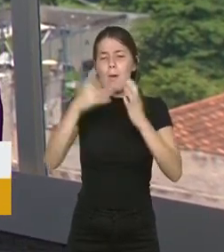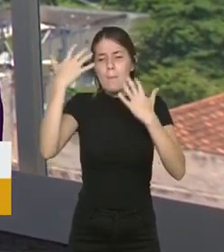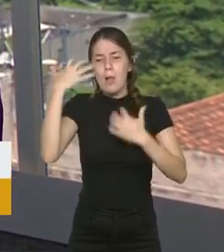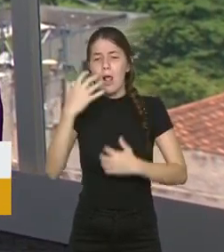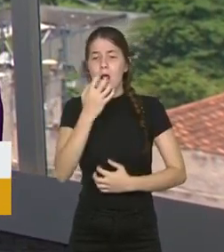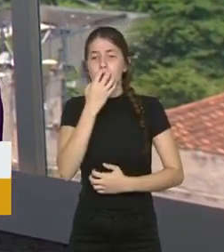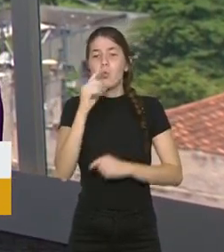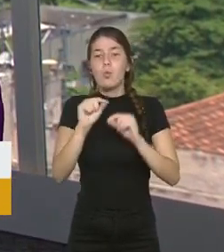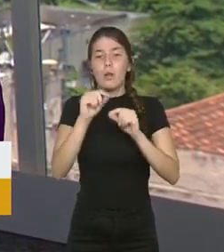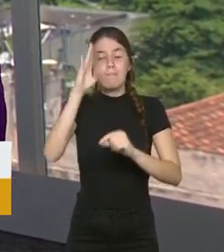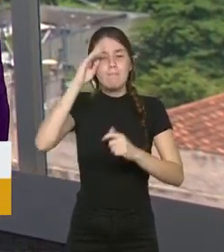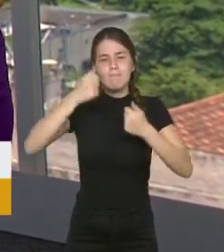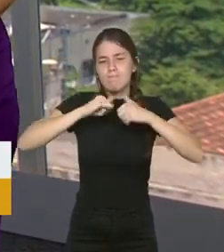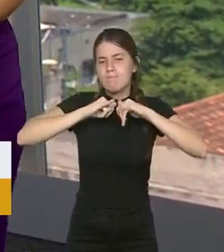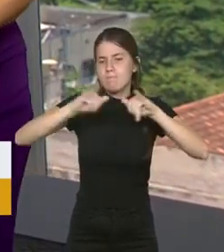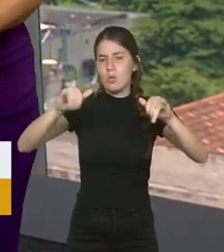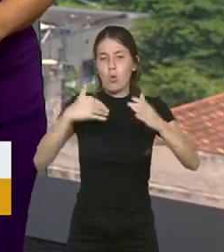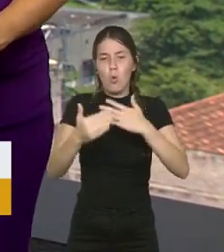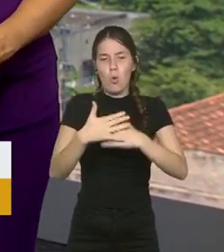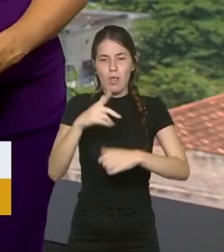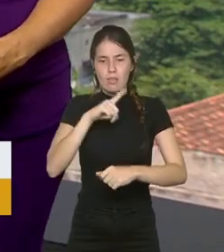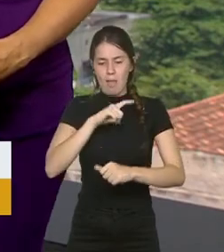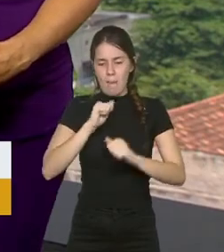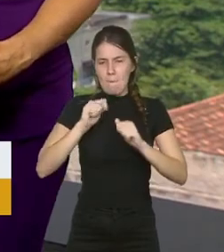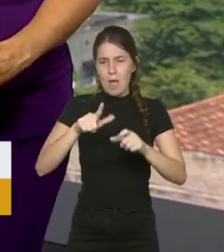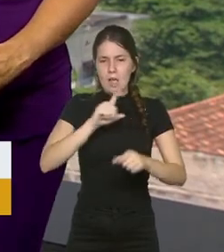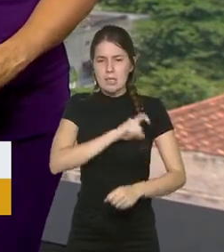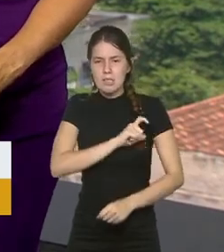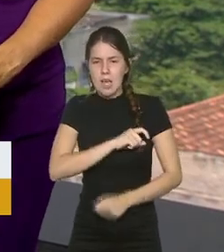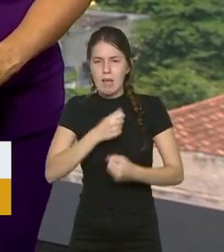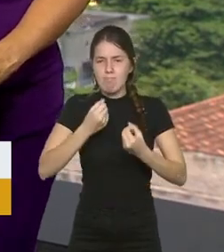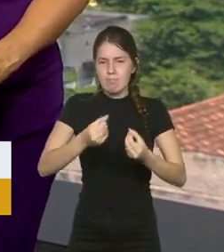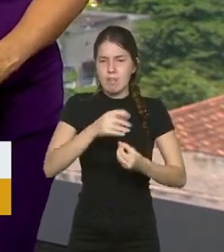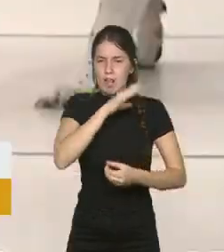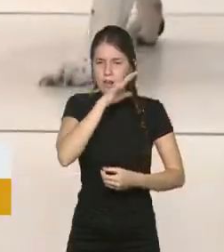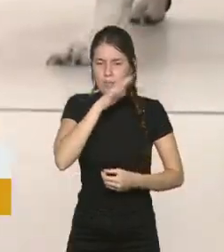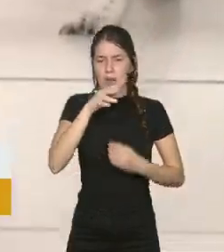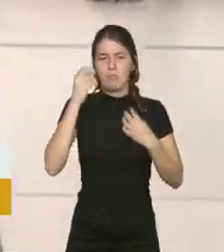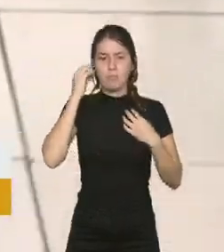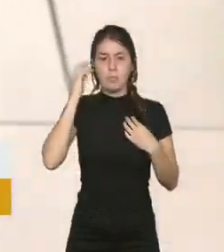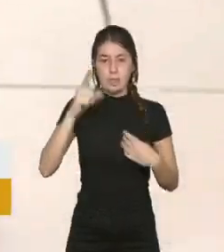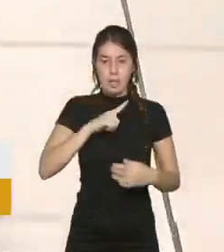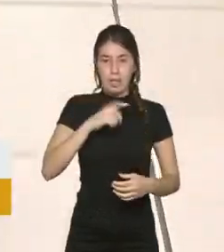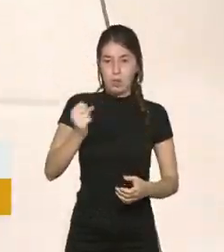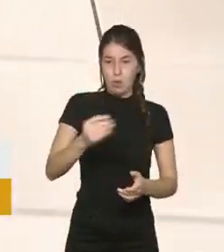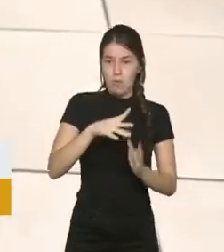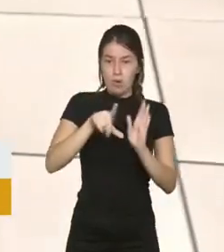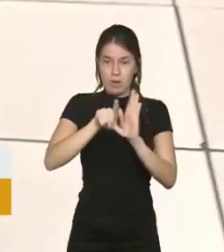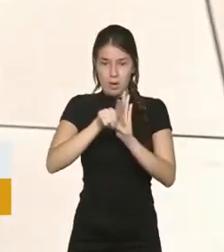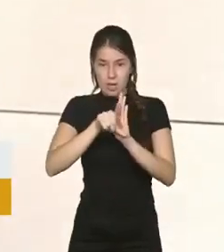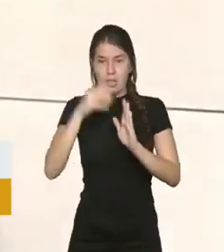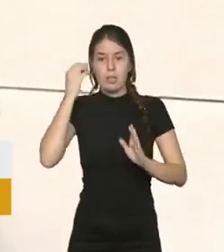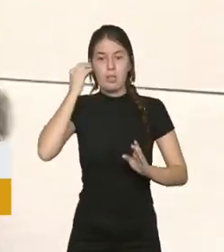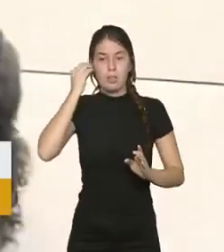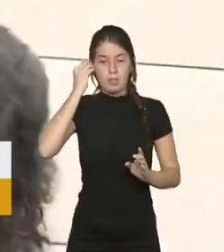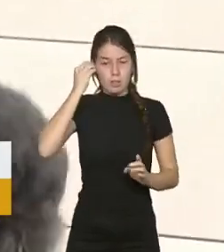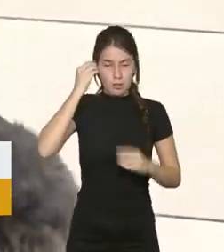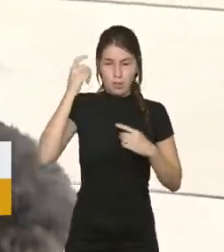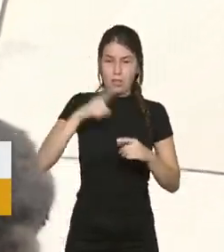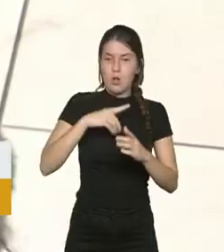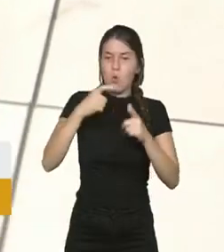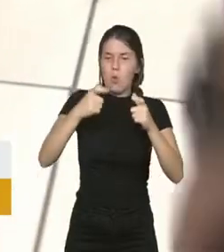indícios de maus tratos e animais que forem atendidos nesses locais com a nova lei municipal os funcionários de pet shop